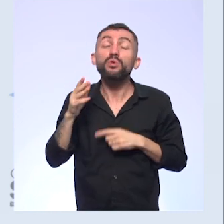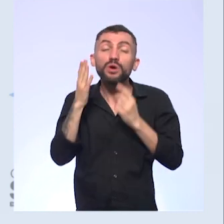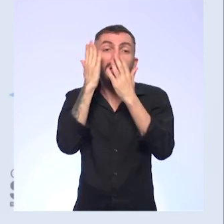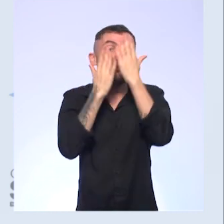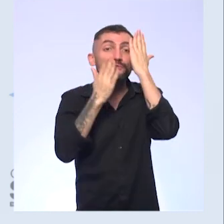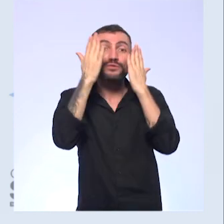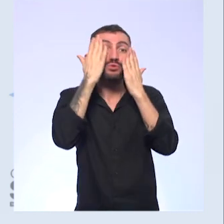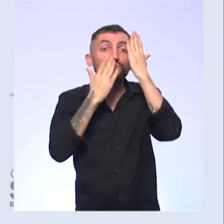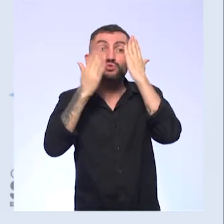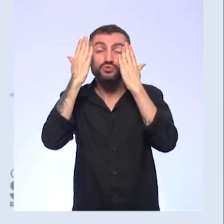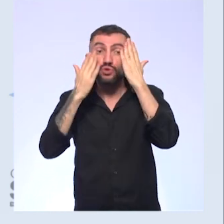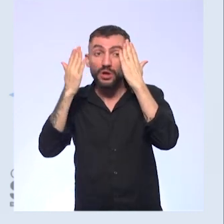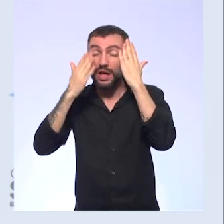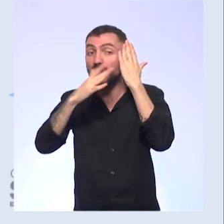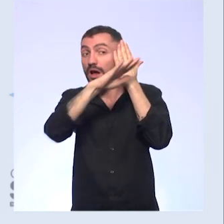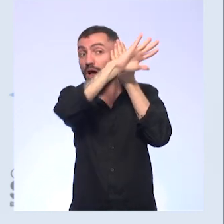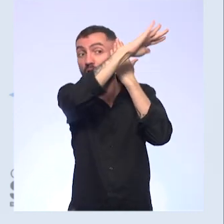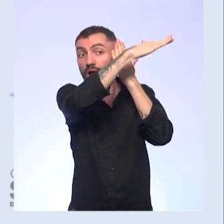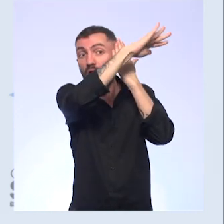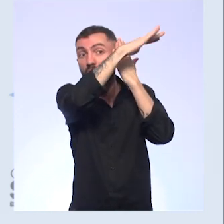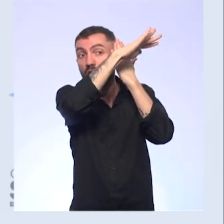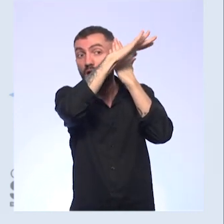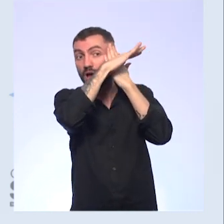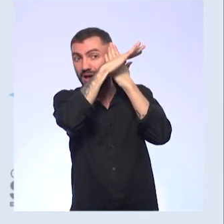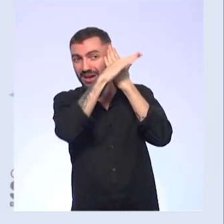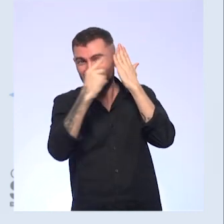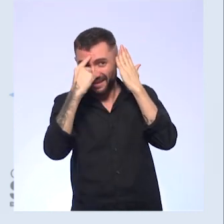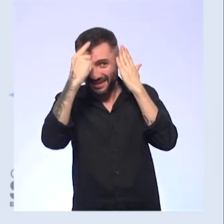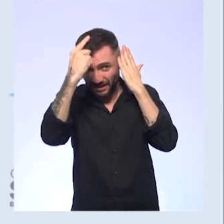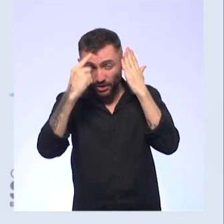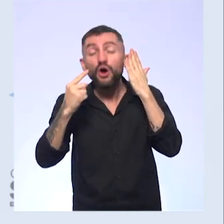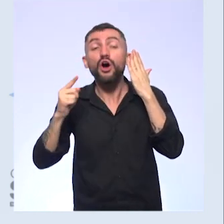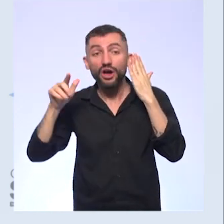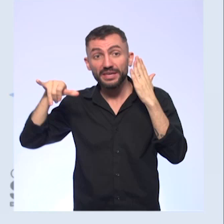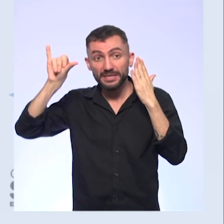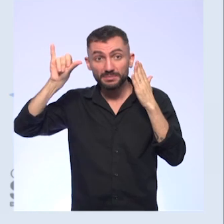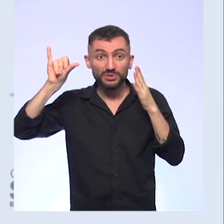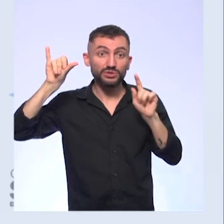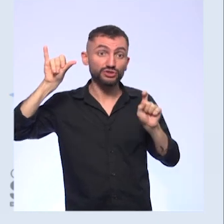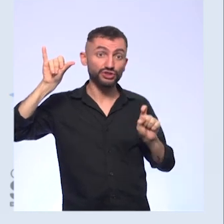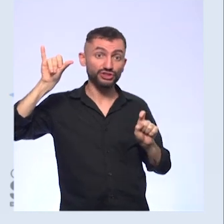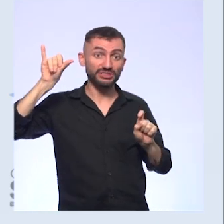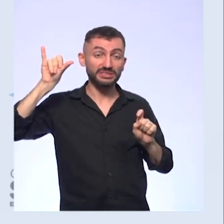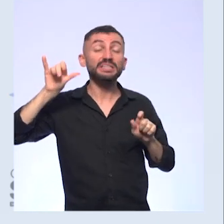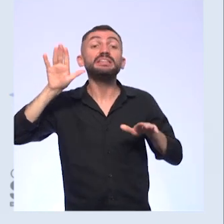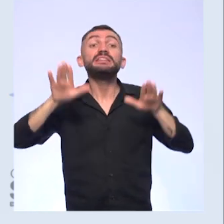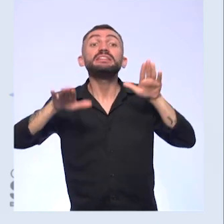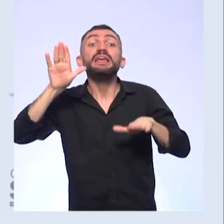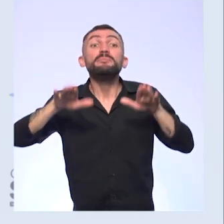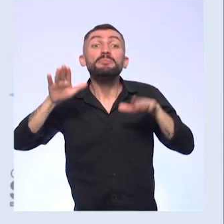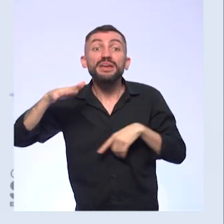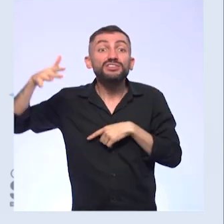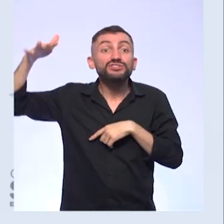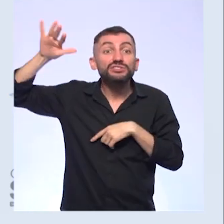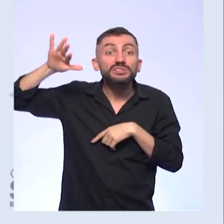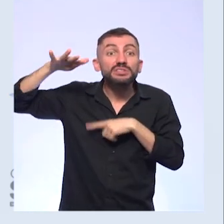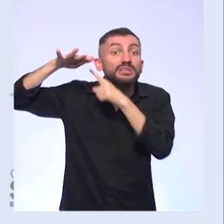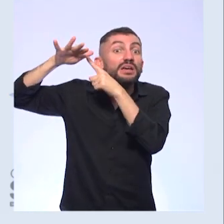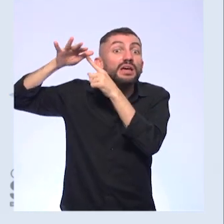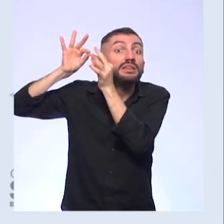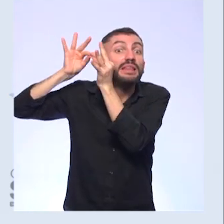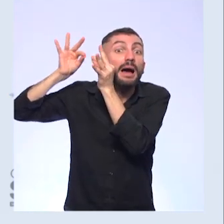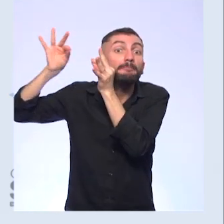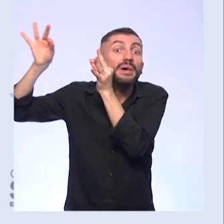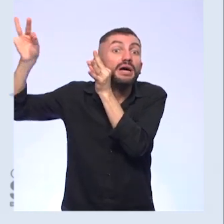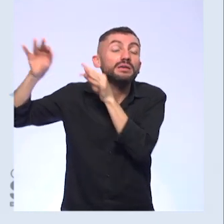colar em função olha aqui no eixo X em função do comprimento de onda do